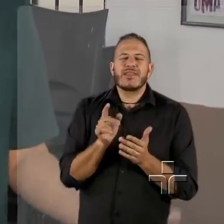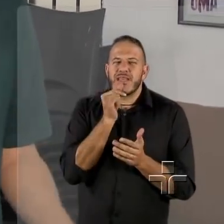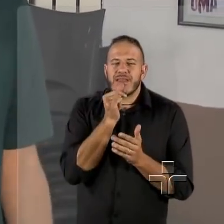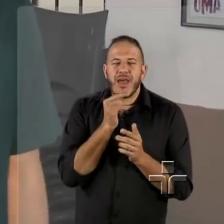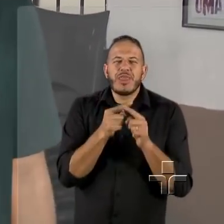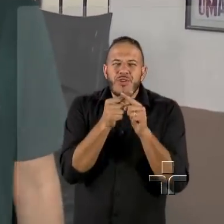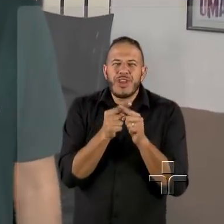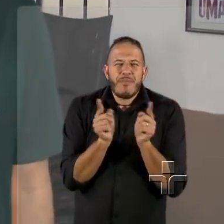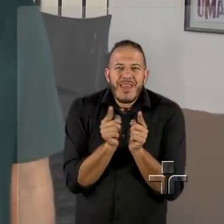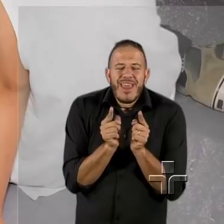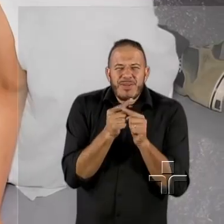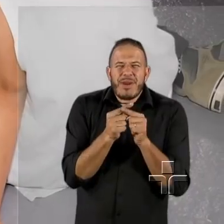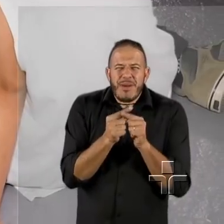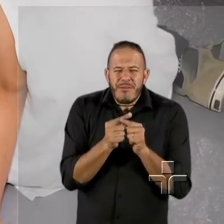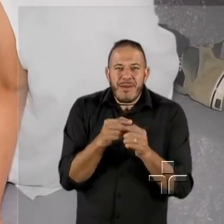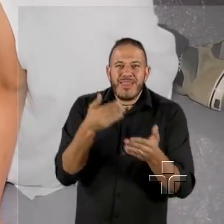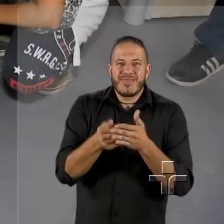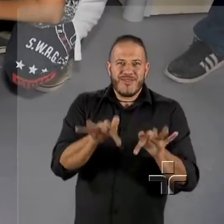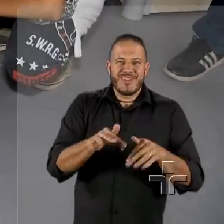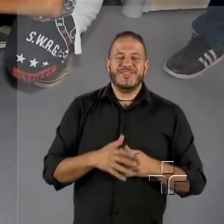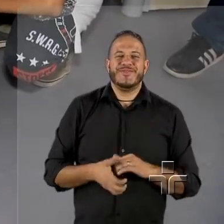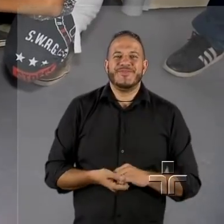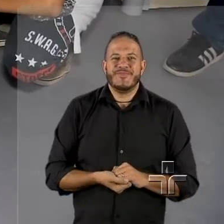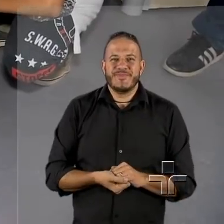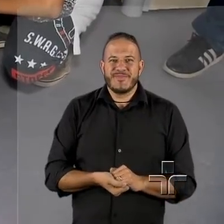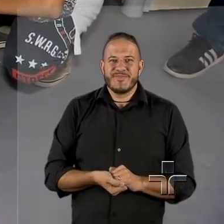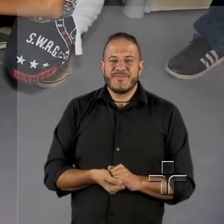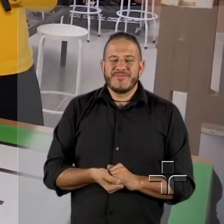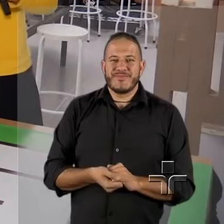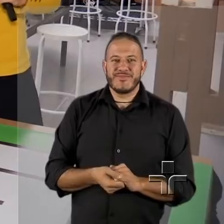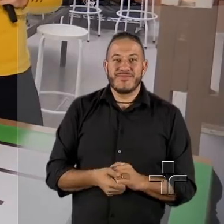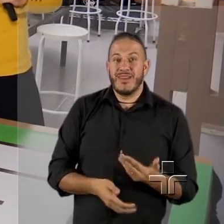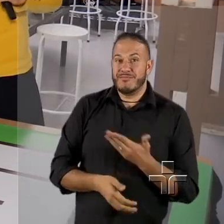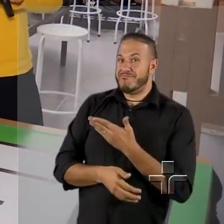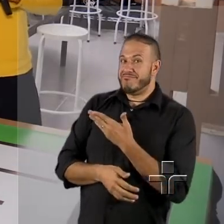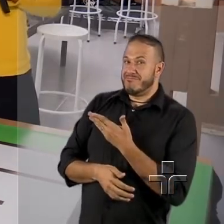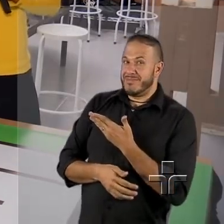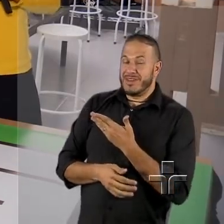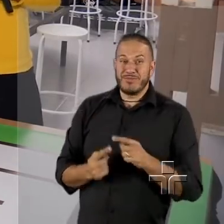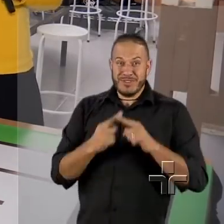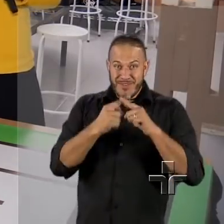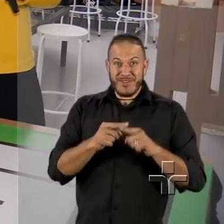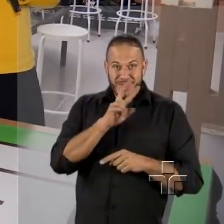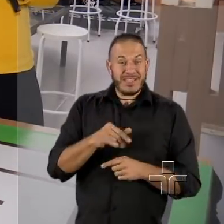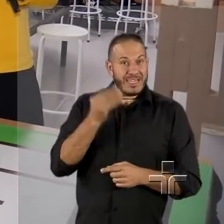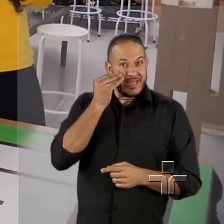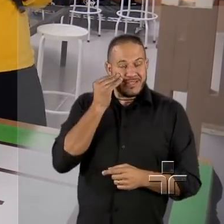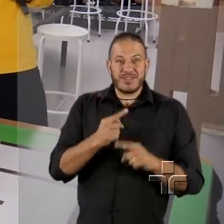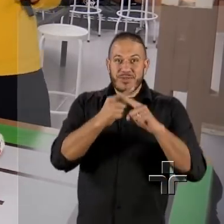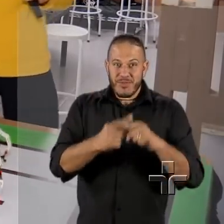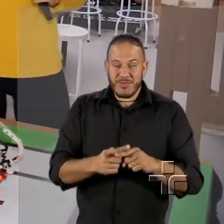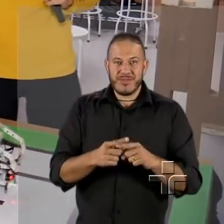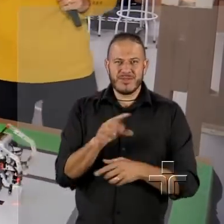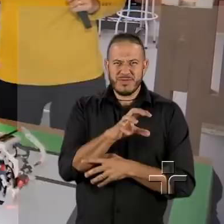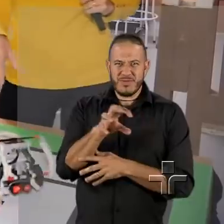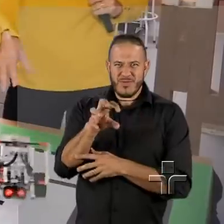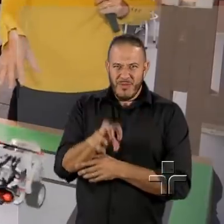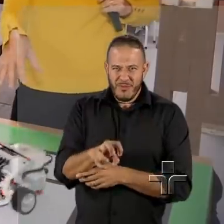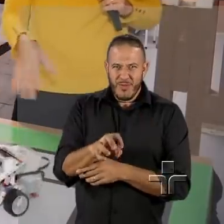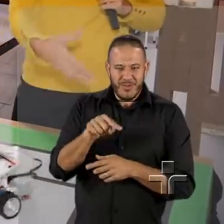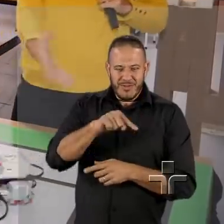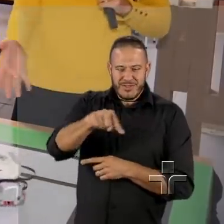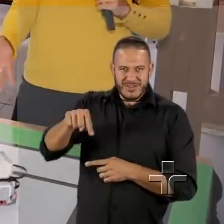São José dos Campos, no interior de São Paulo, acontece nesse sábado um torneio de robótica. A competição é organizada por uma